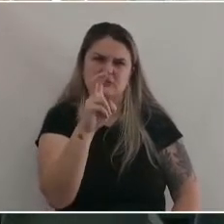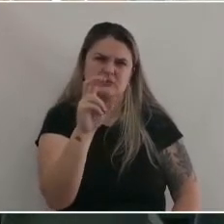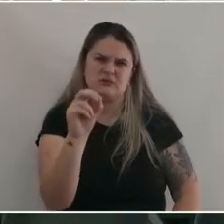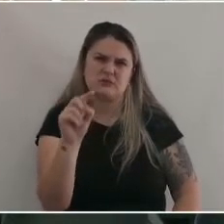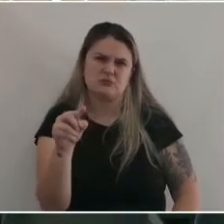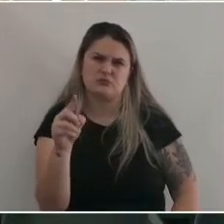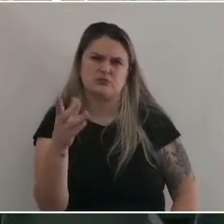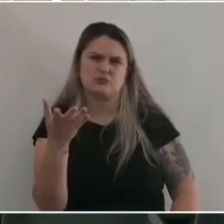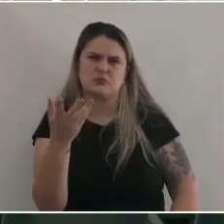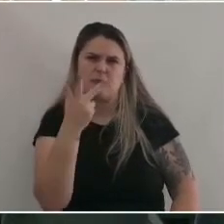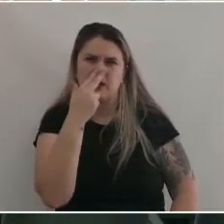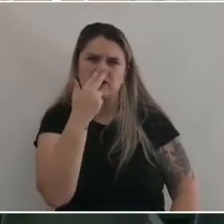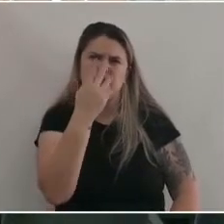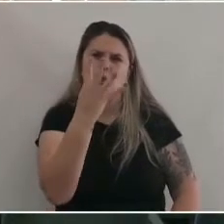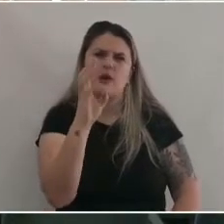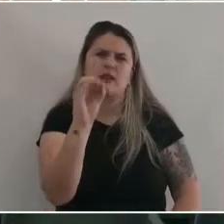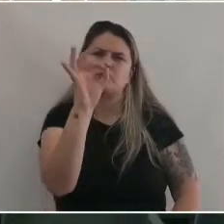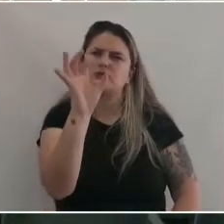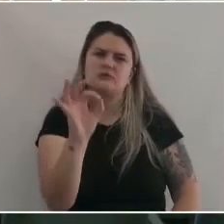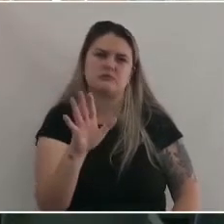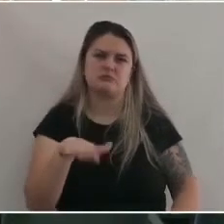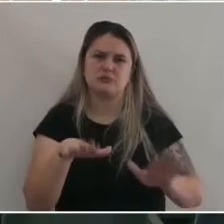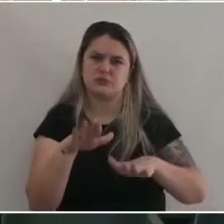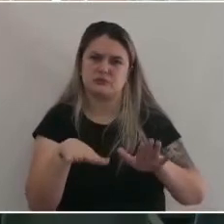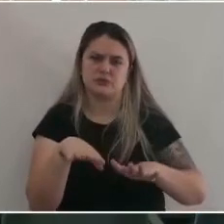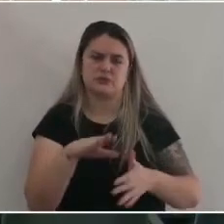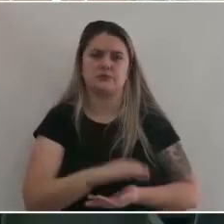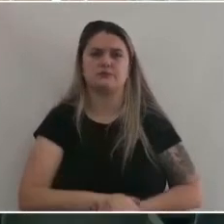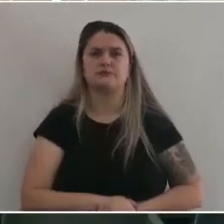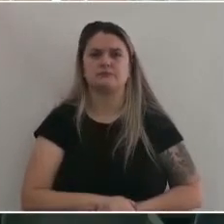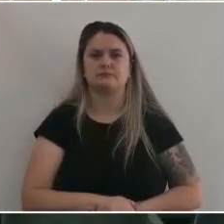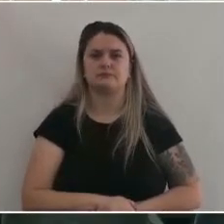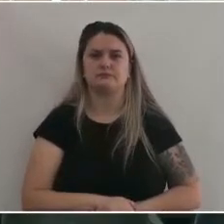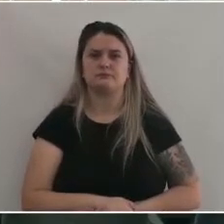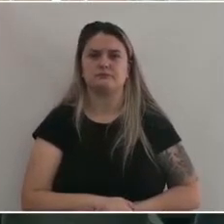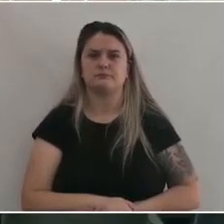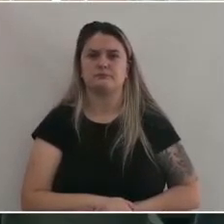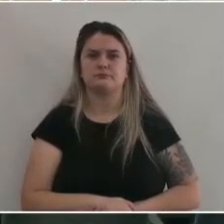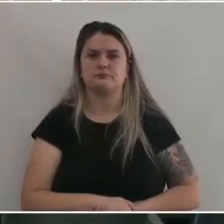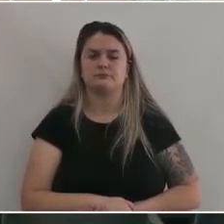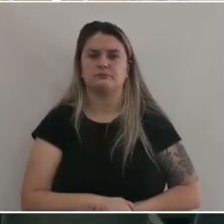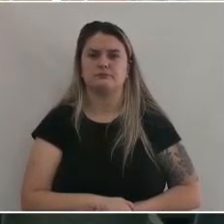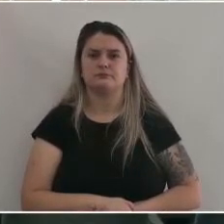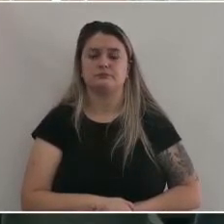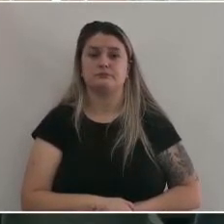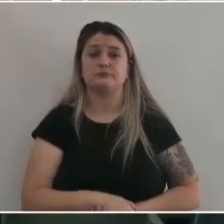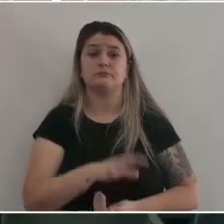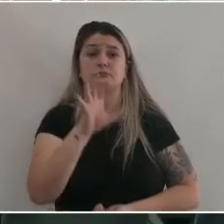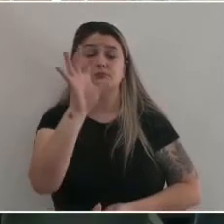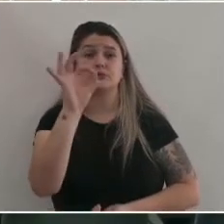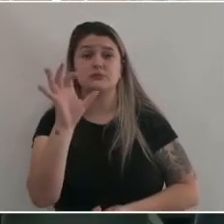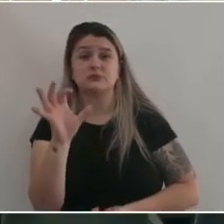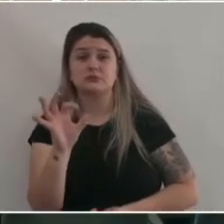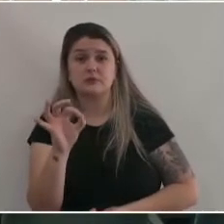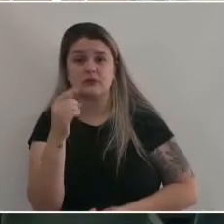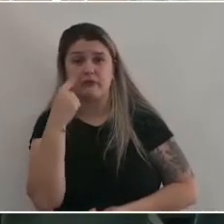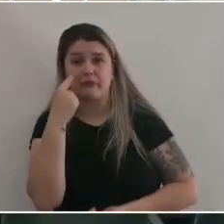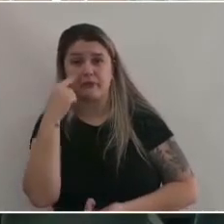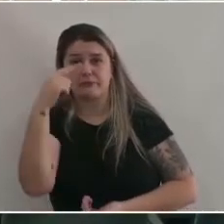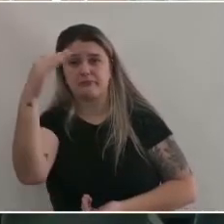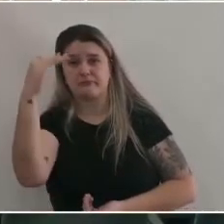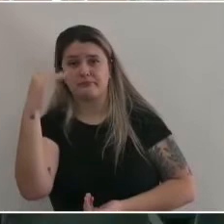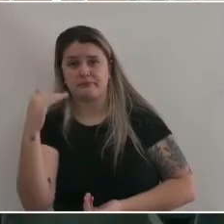ponto 40%, em torno de 40%. 40%, tá. Isso. Então tá bom. É isso. Os percentuais na coluna de baixo,